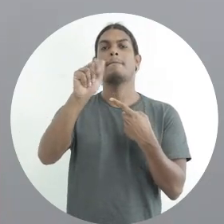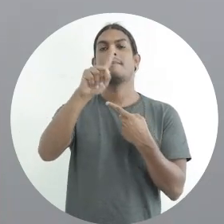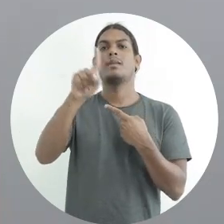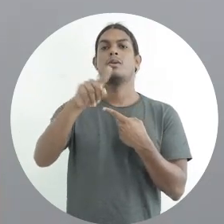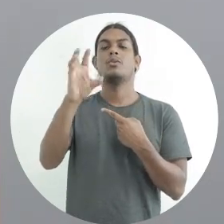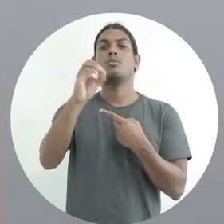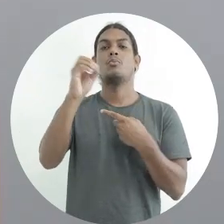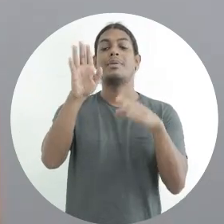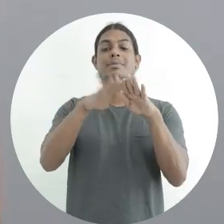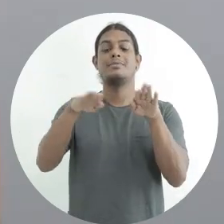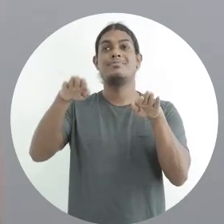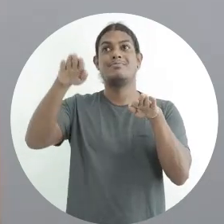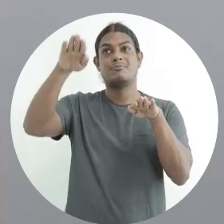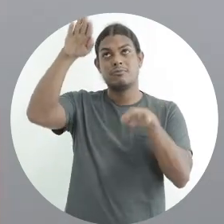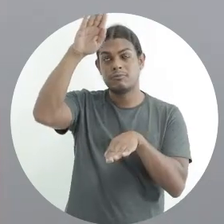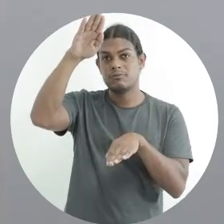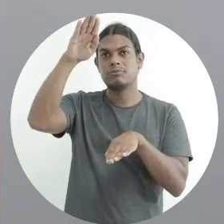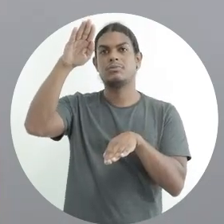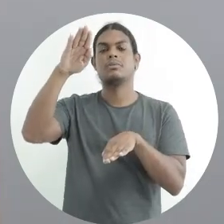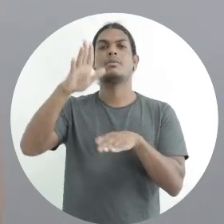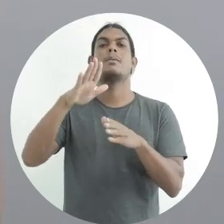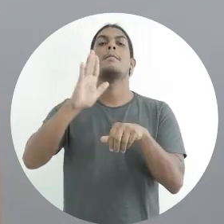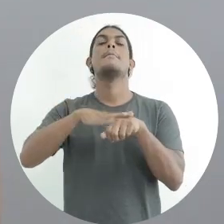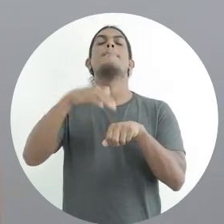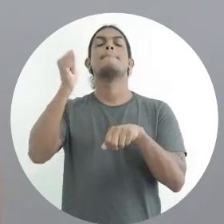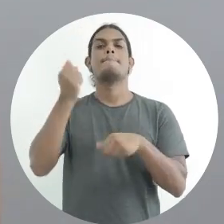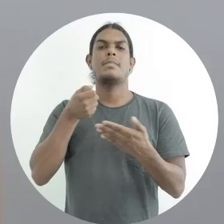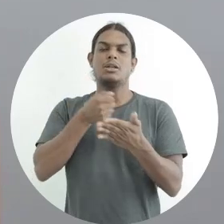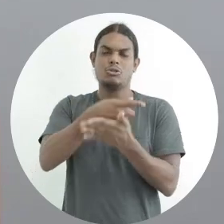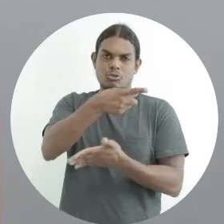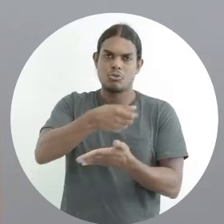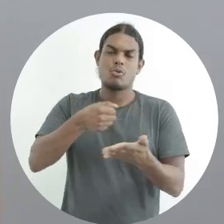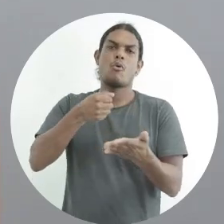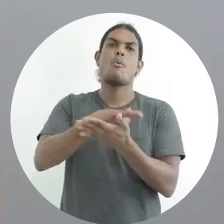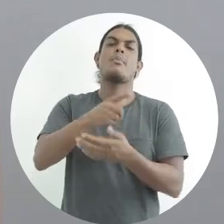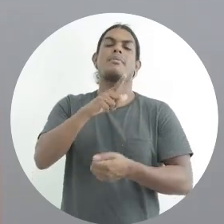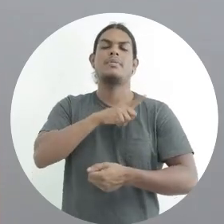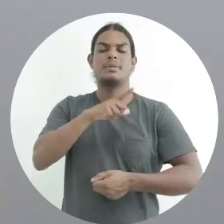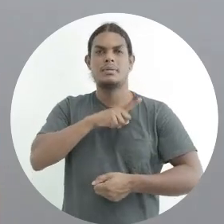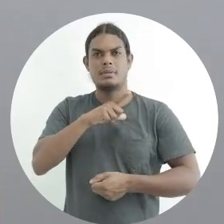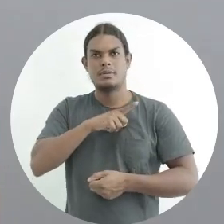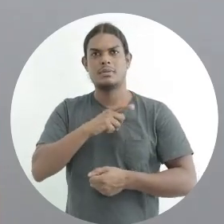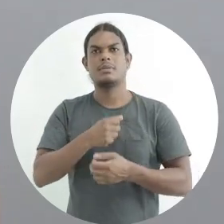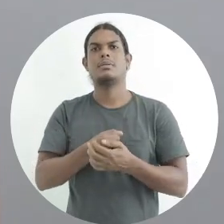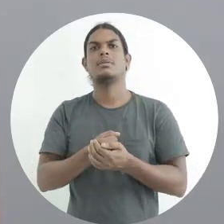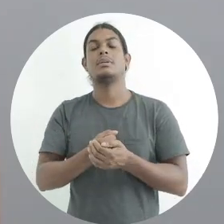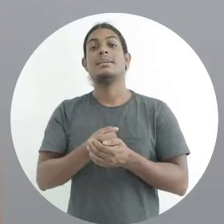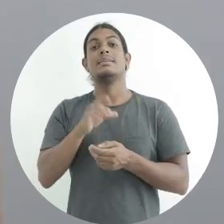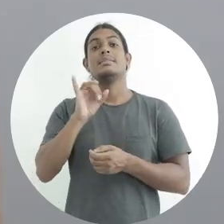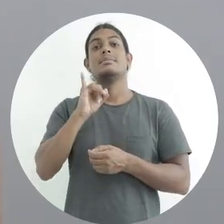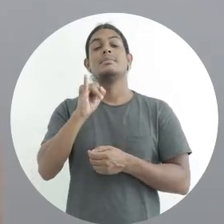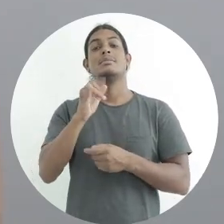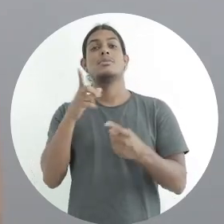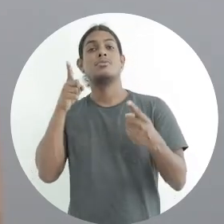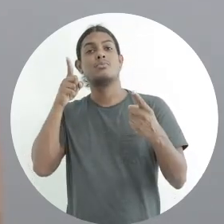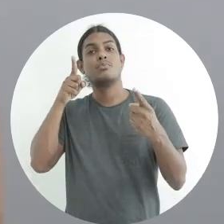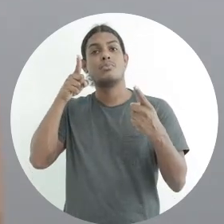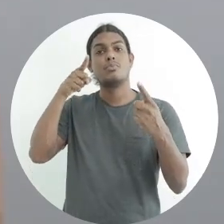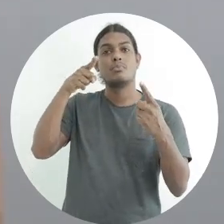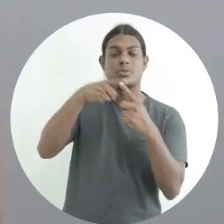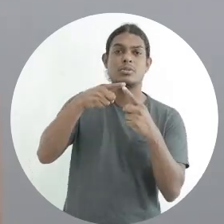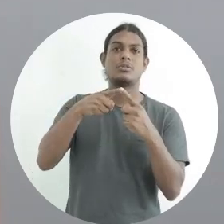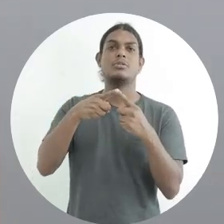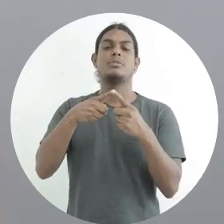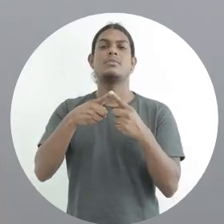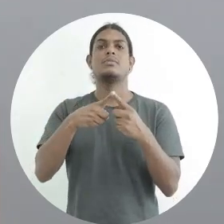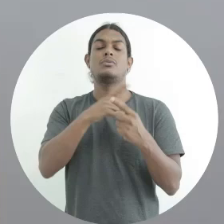Quanto maiores os prazos, mais consumo haverá, não é verdade? Se o objetivo do governo é conter o